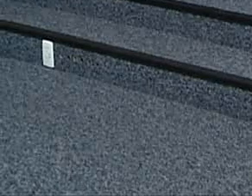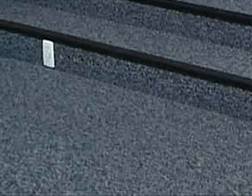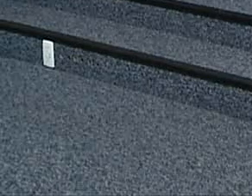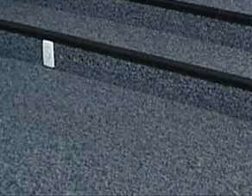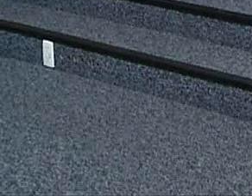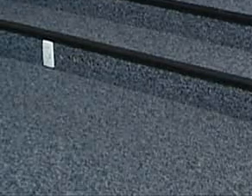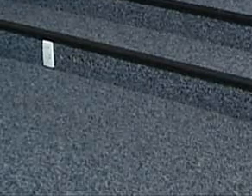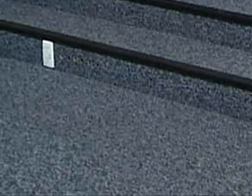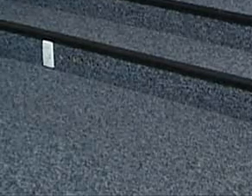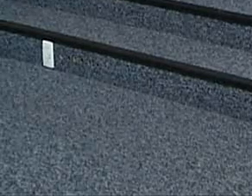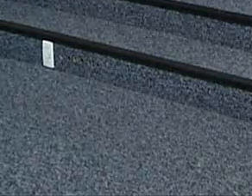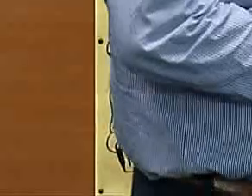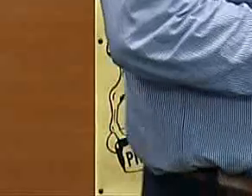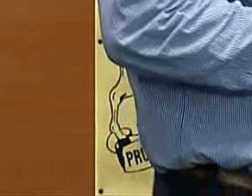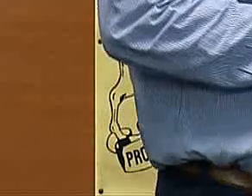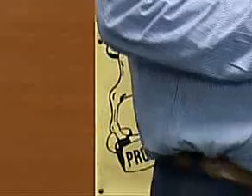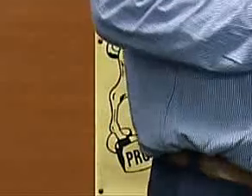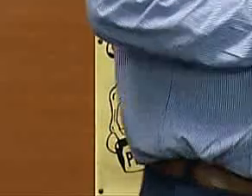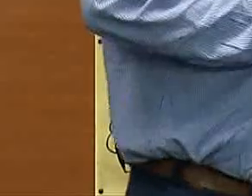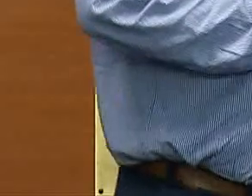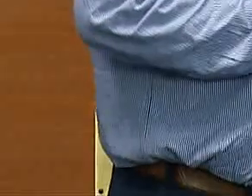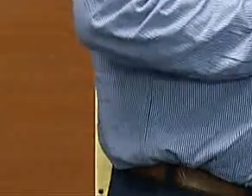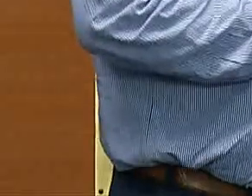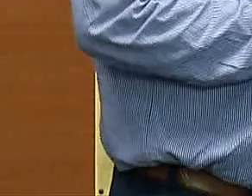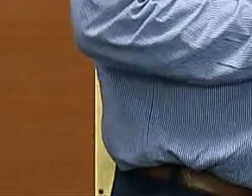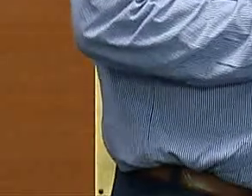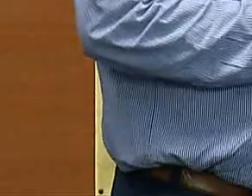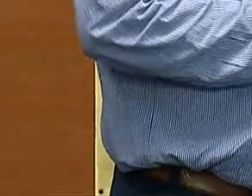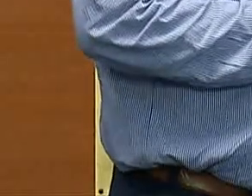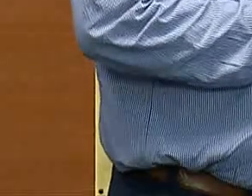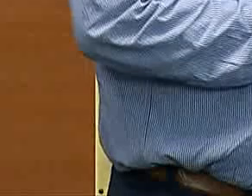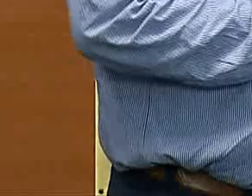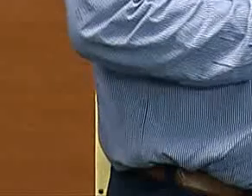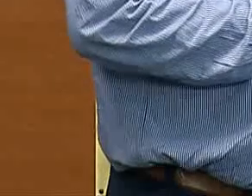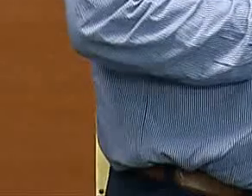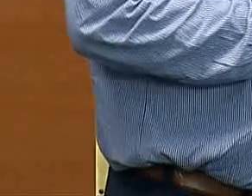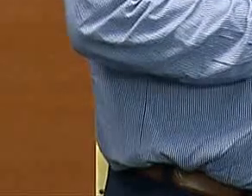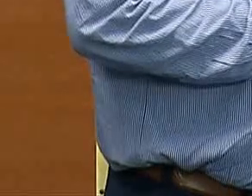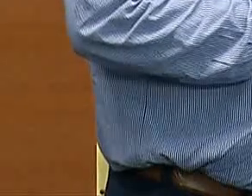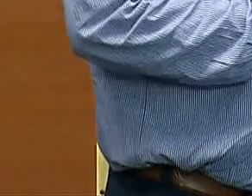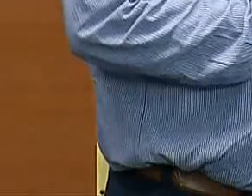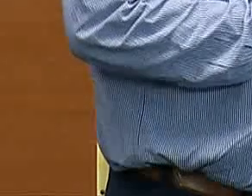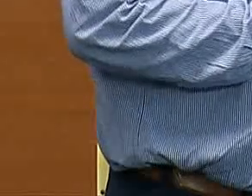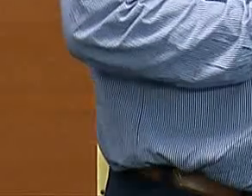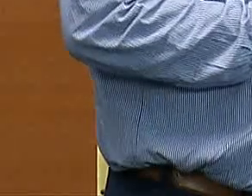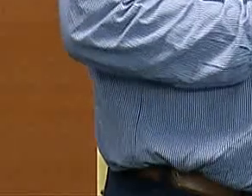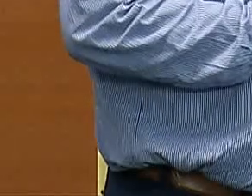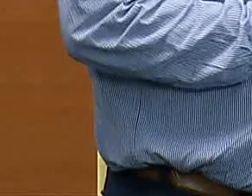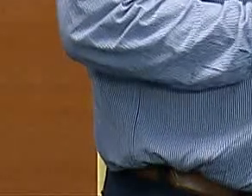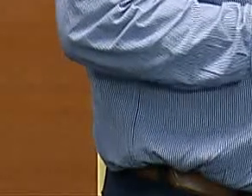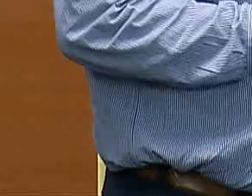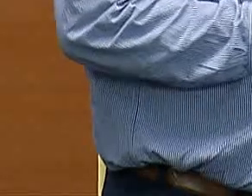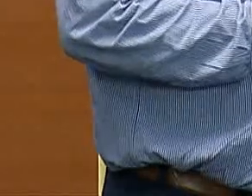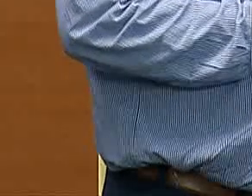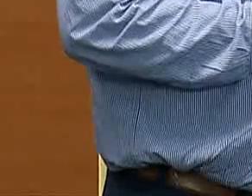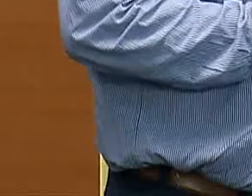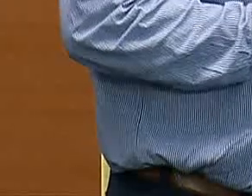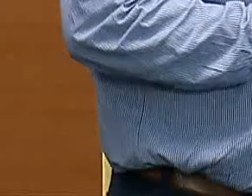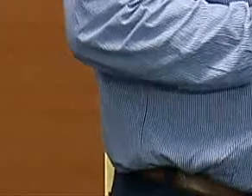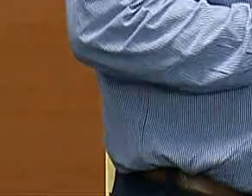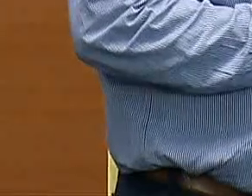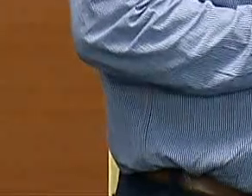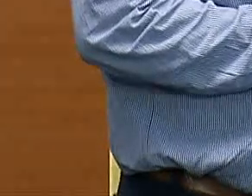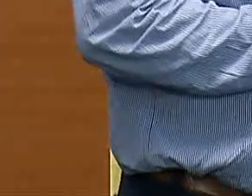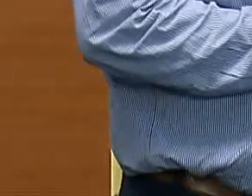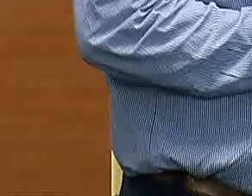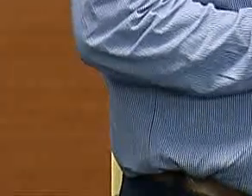essa singela homenagem ao Dr. Rômulo Foz, que trabalha na Prefeitura Municipal de Sorocaba,